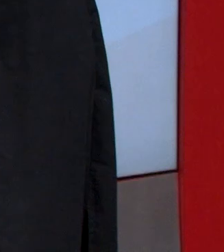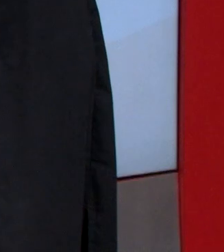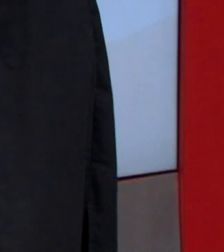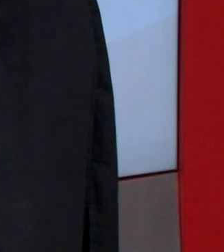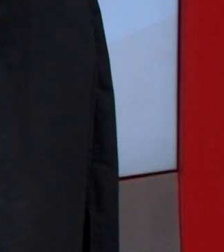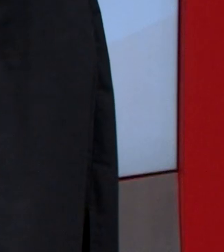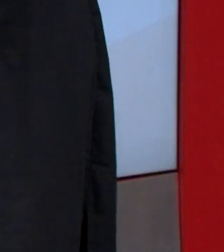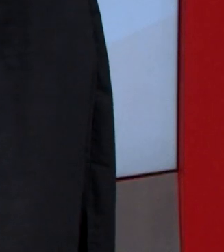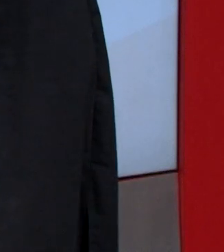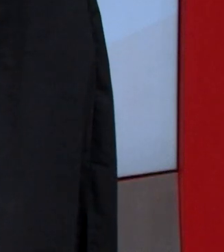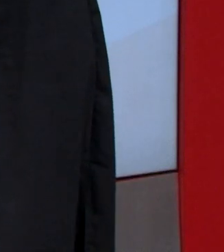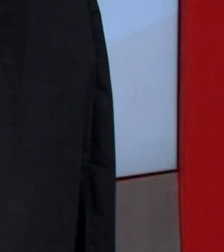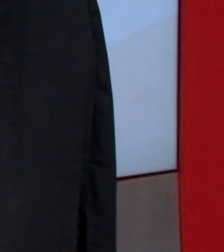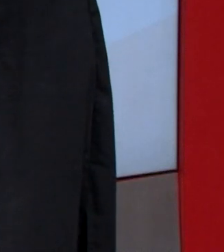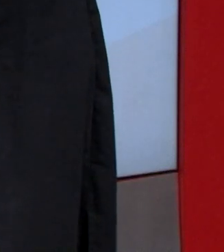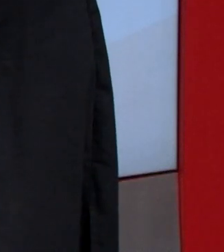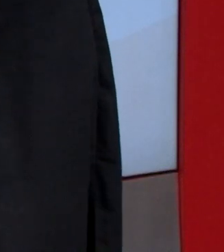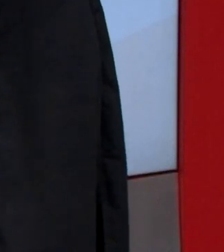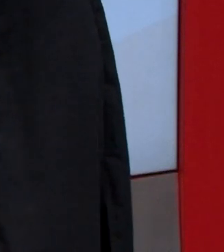festa,